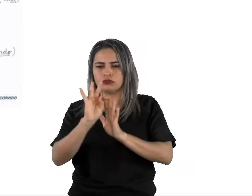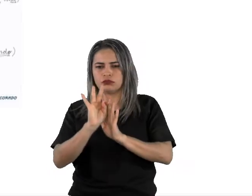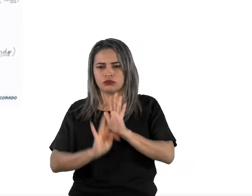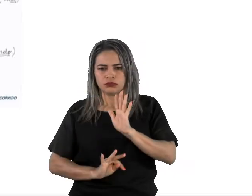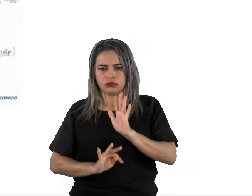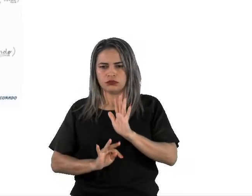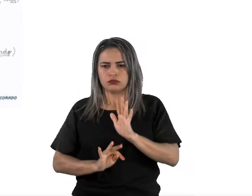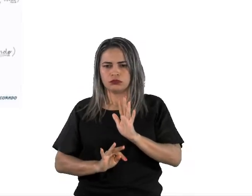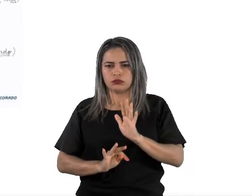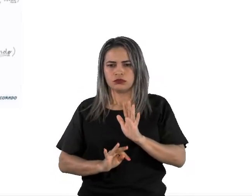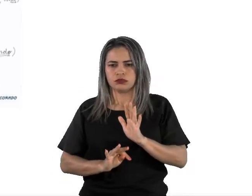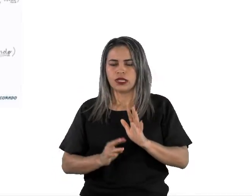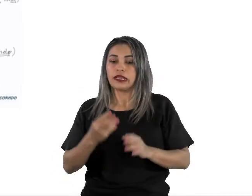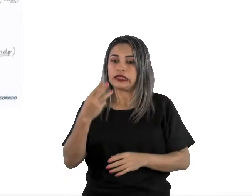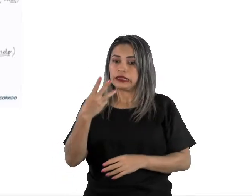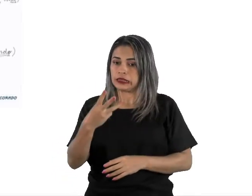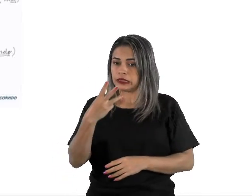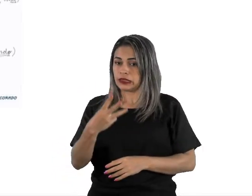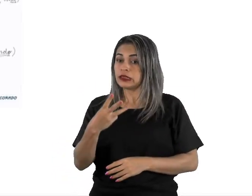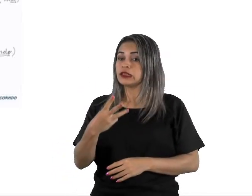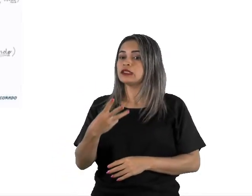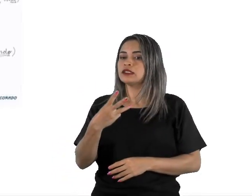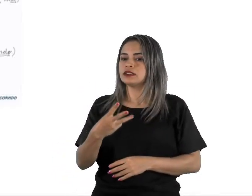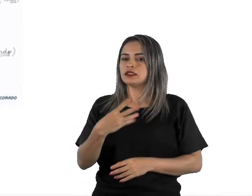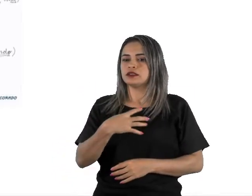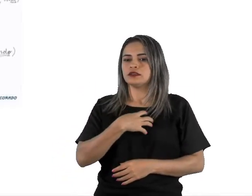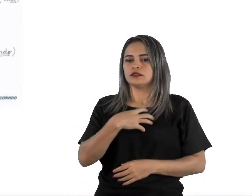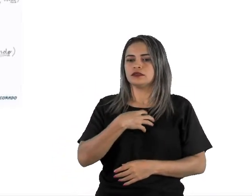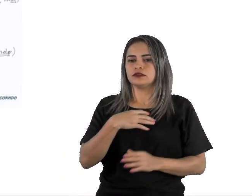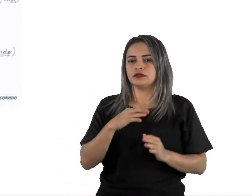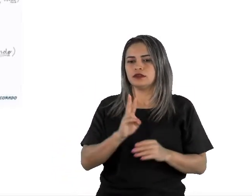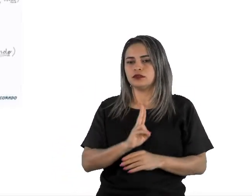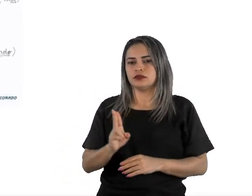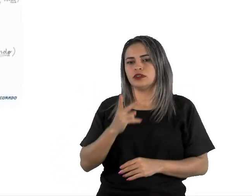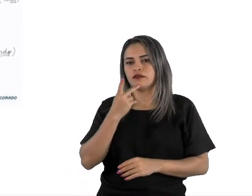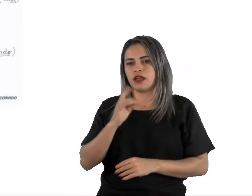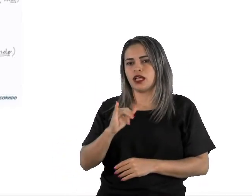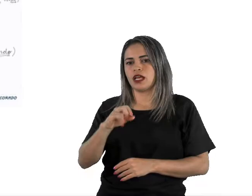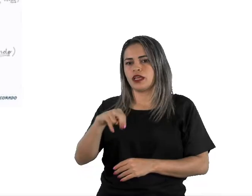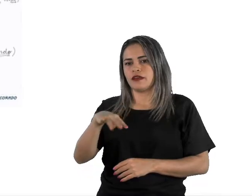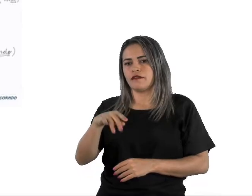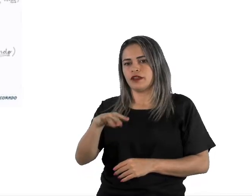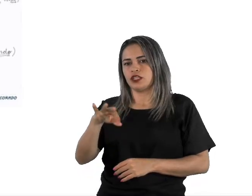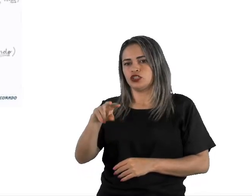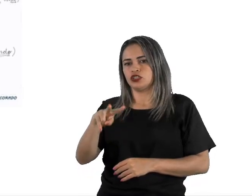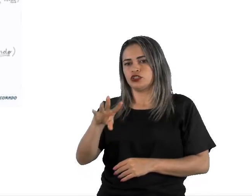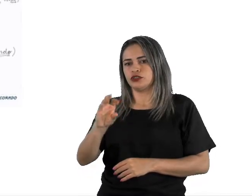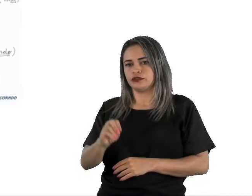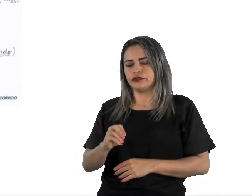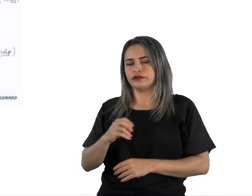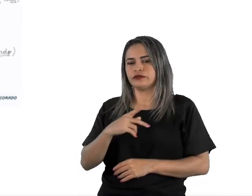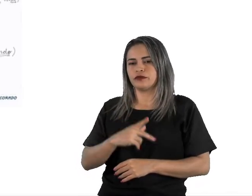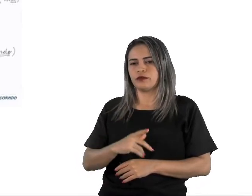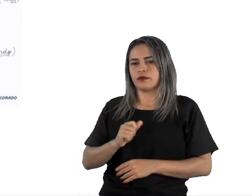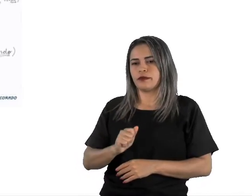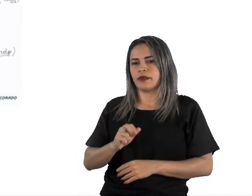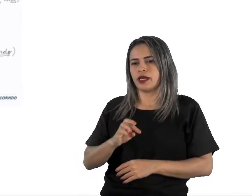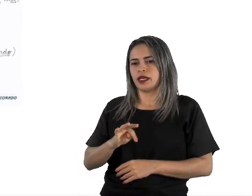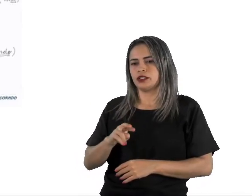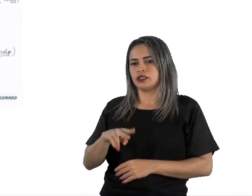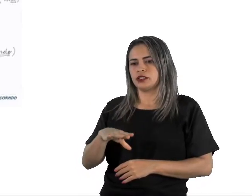E aí tem 3 formas nominais, que nós chamamos de infinitivo, particípio ou gerúndio.